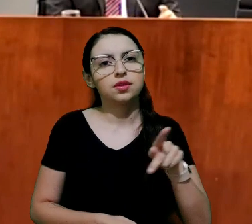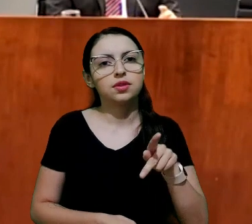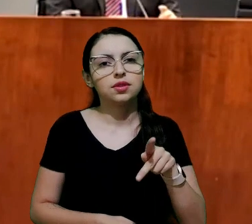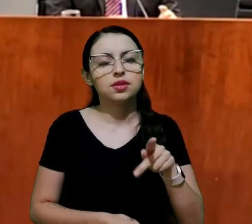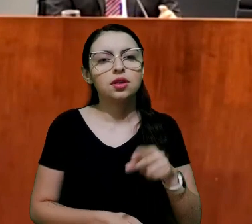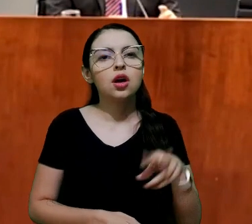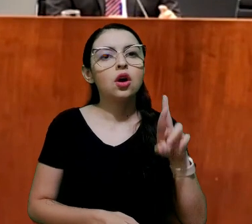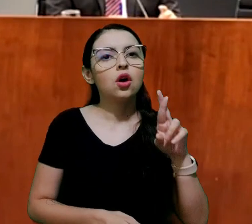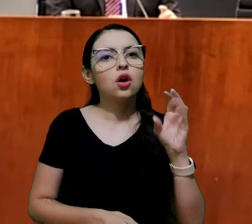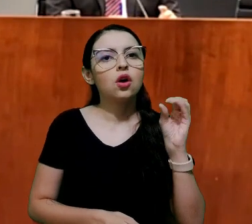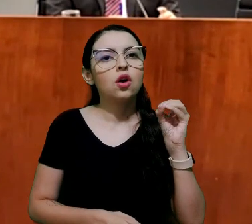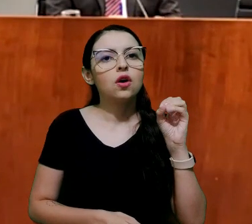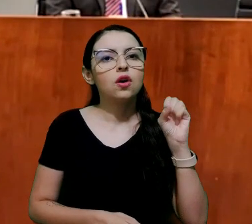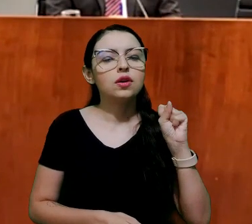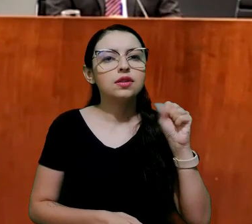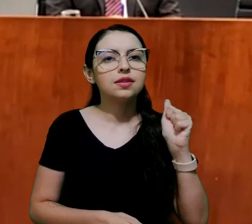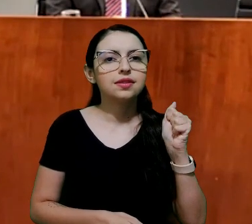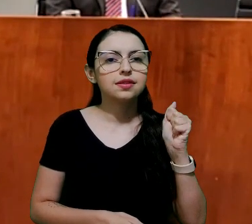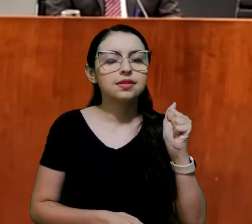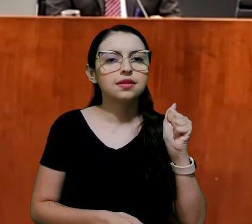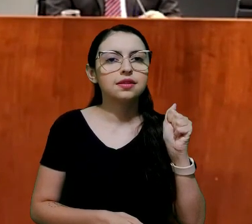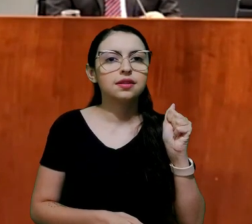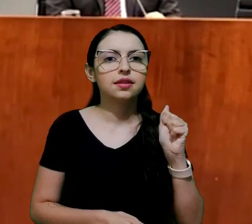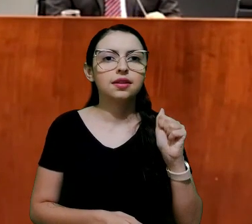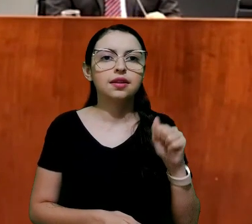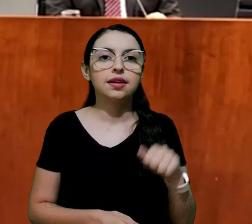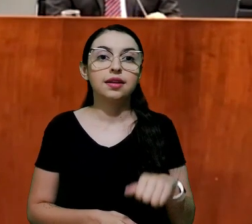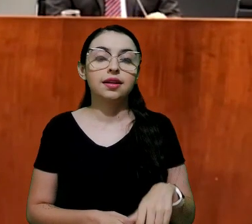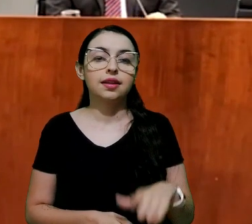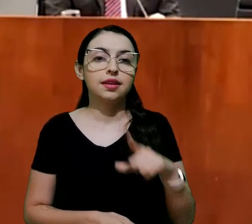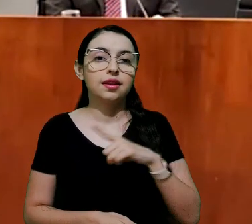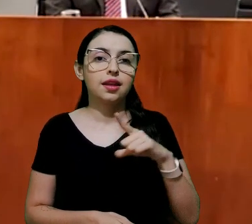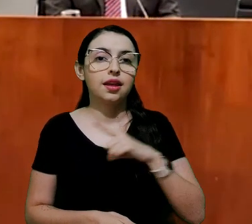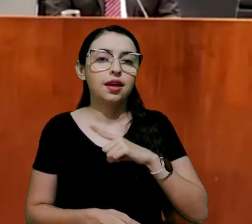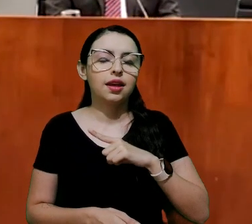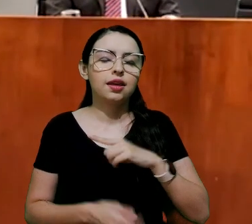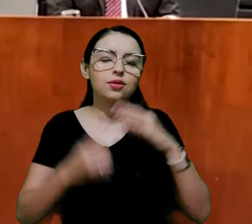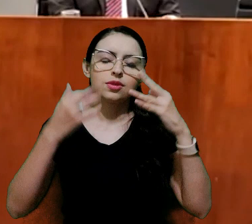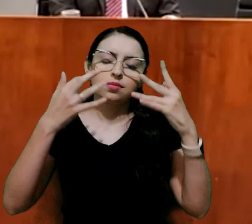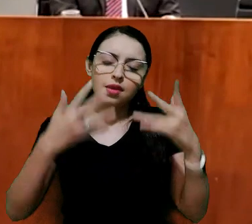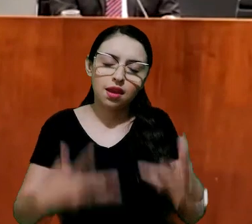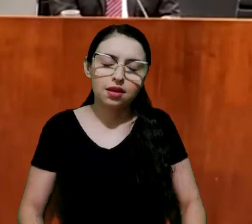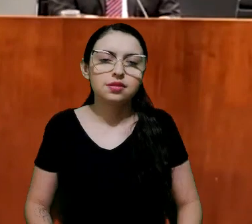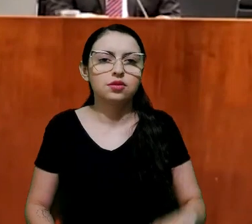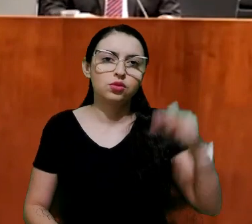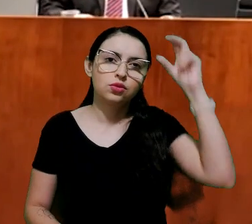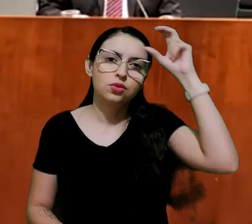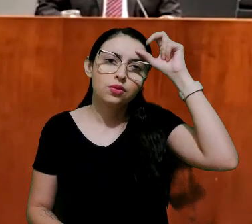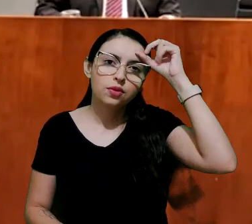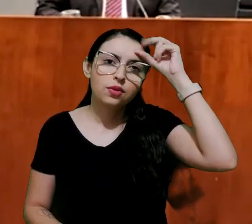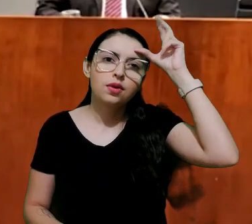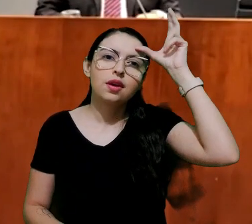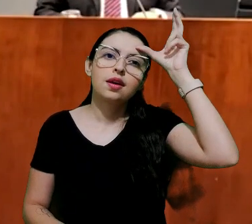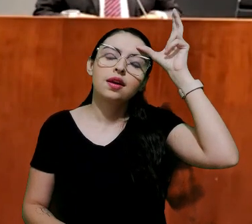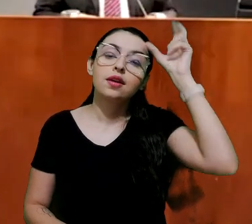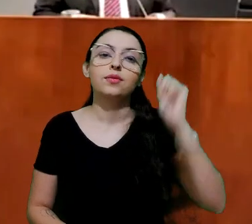ela tem um currículo vasto e vou fazer aqui apenas uma síntese.